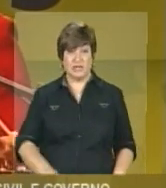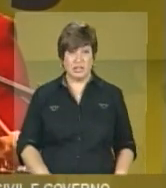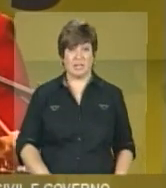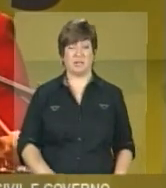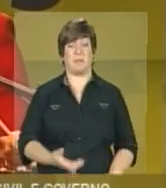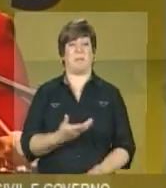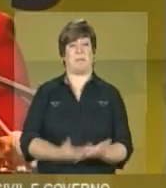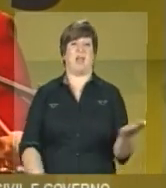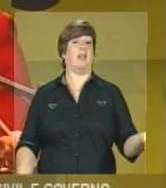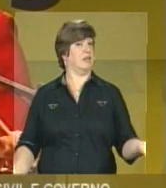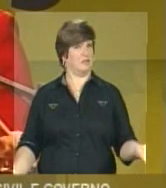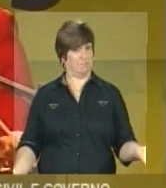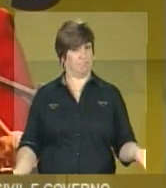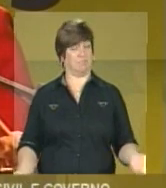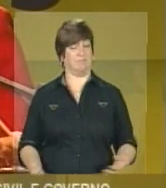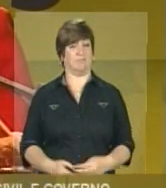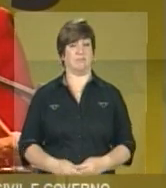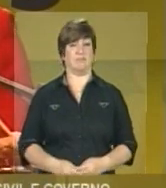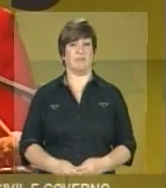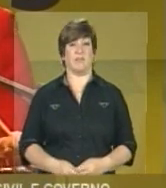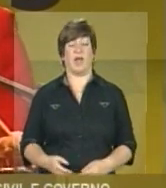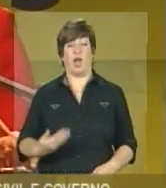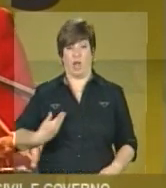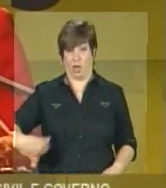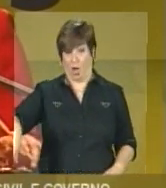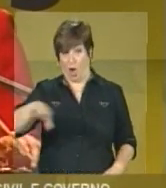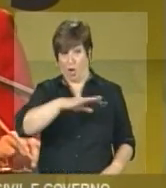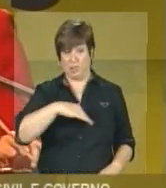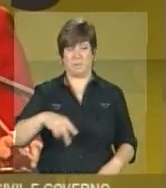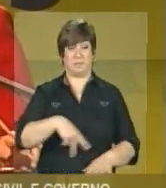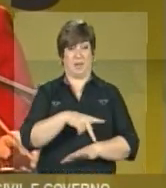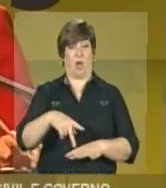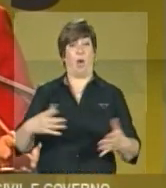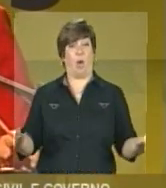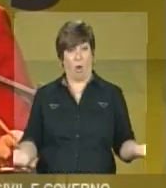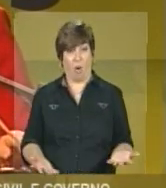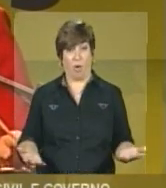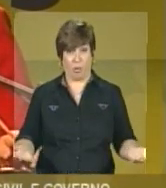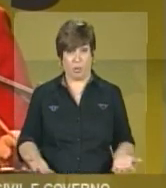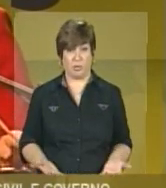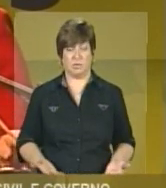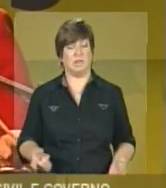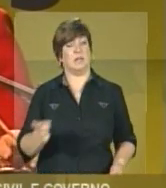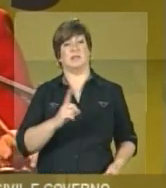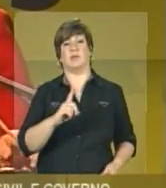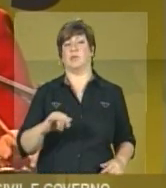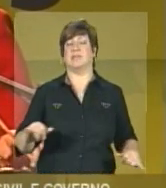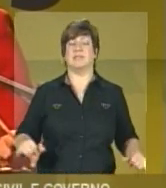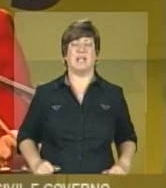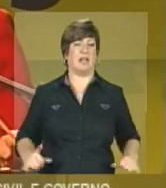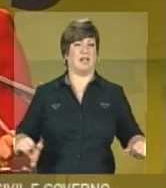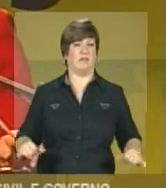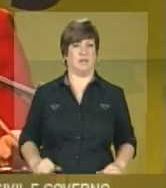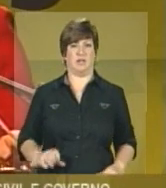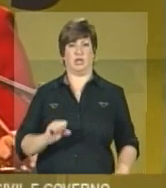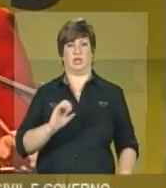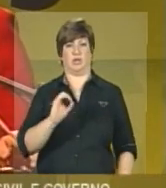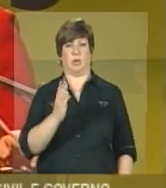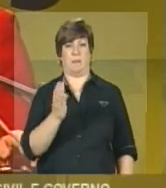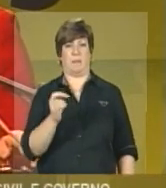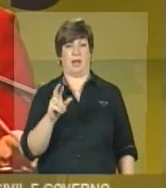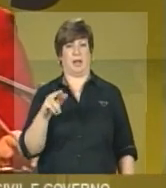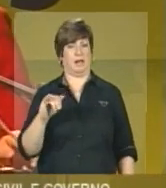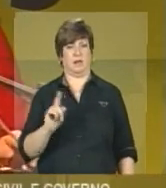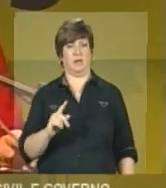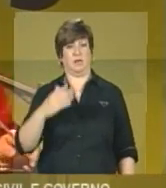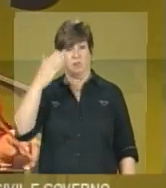são perdidos. Nossos países hoje não sacrificam sua soberania